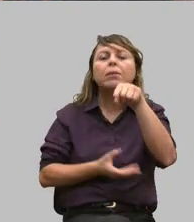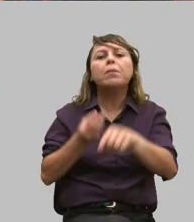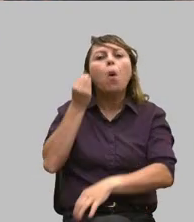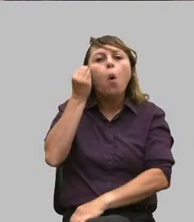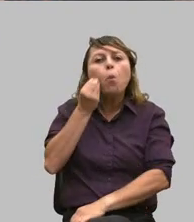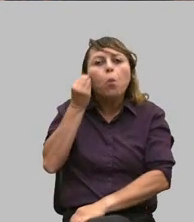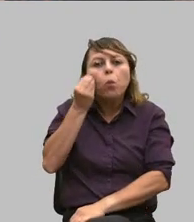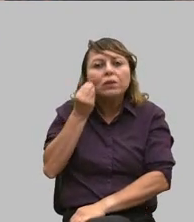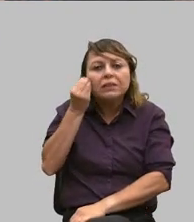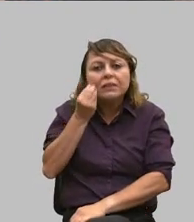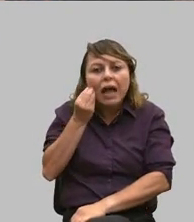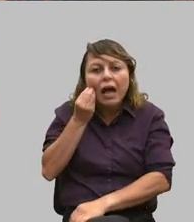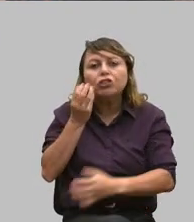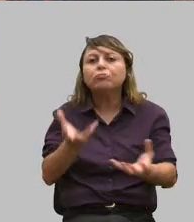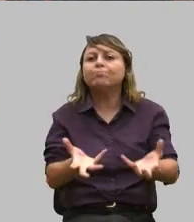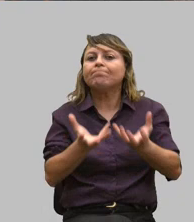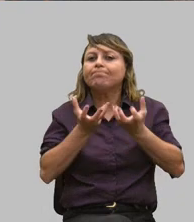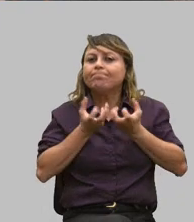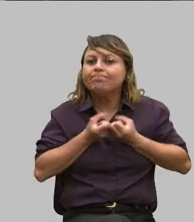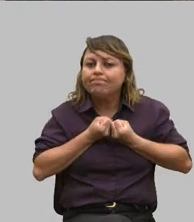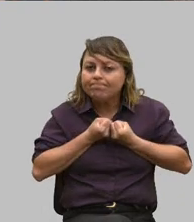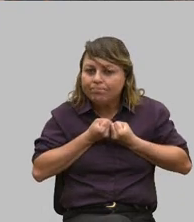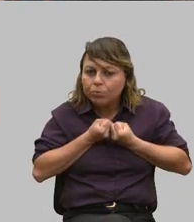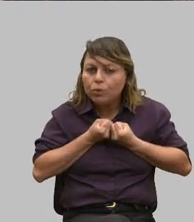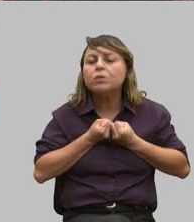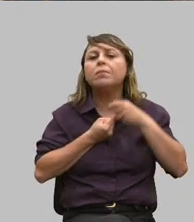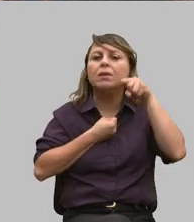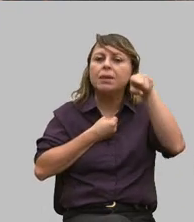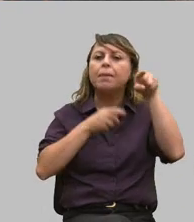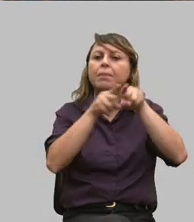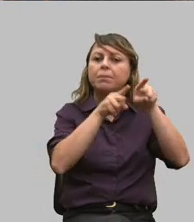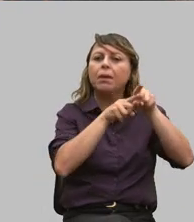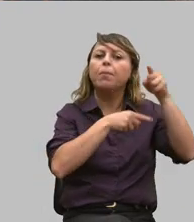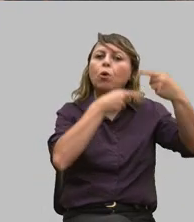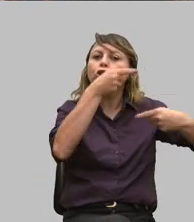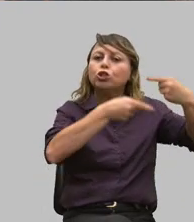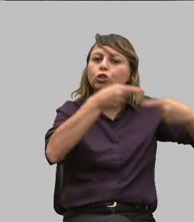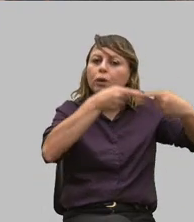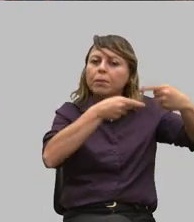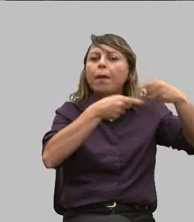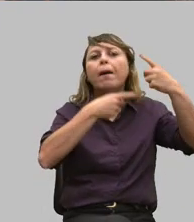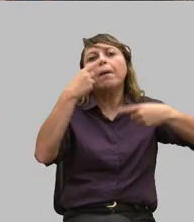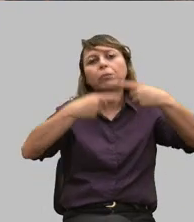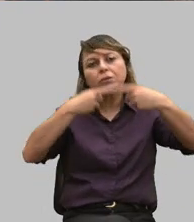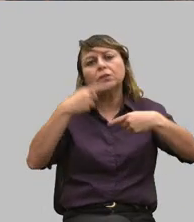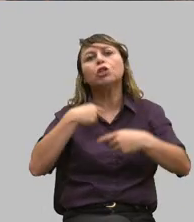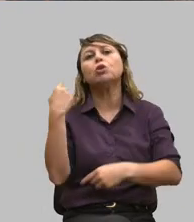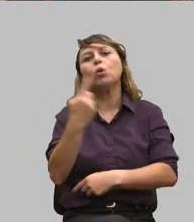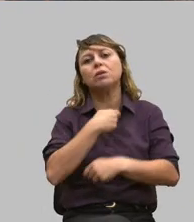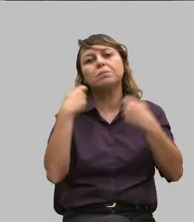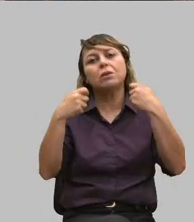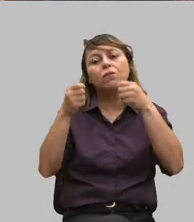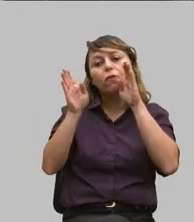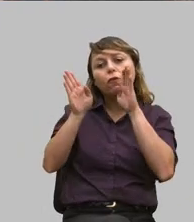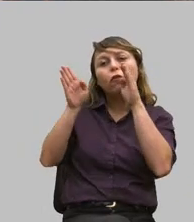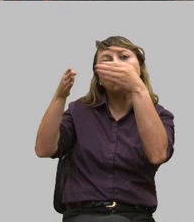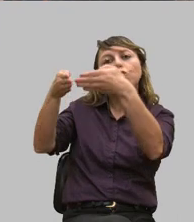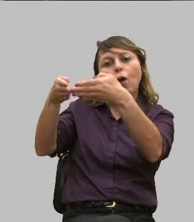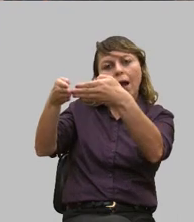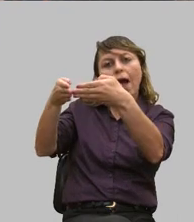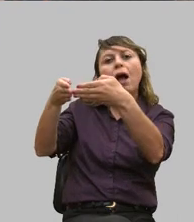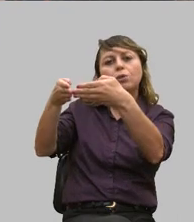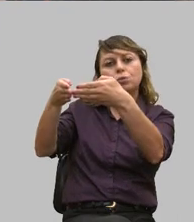um pouquinho aqui em outro momento sobre essa política Mas ela é uma política que nós estamos muito focados também